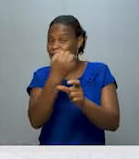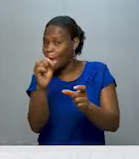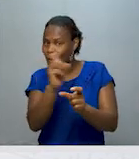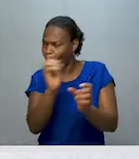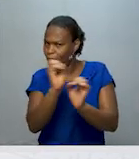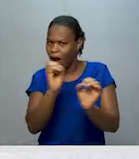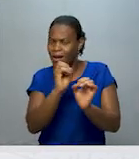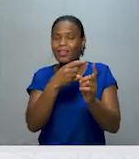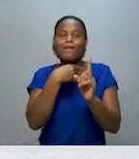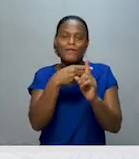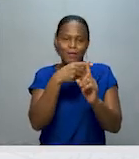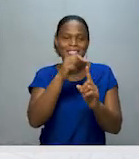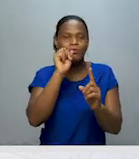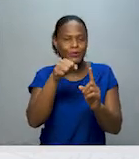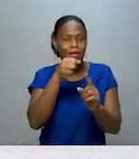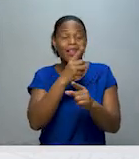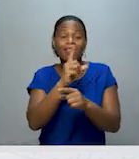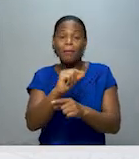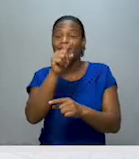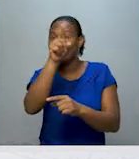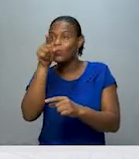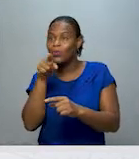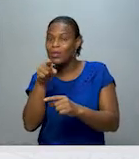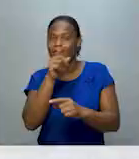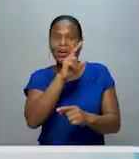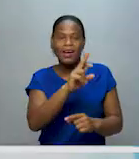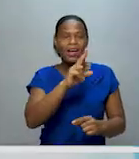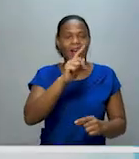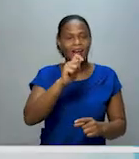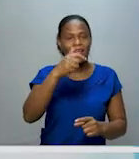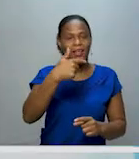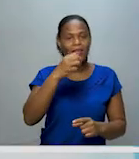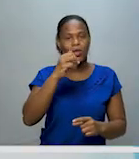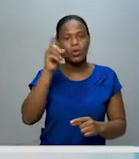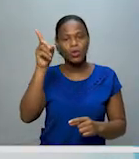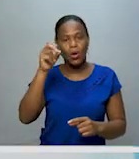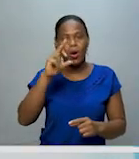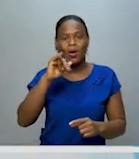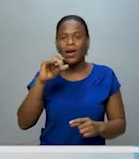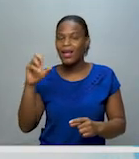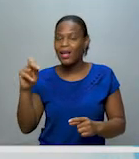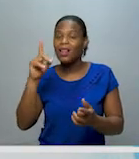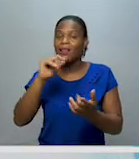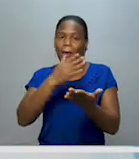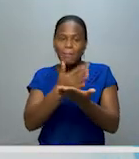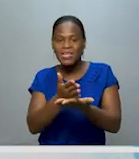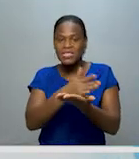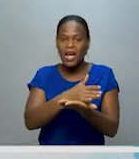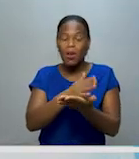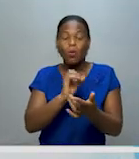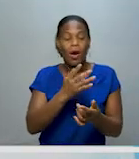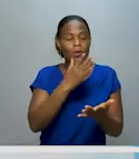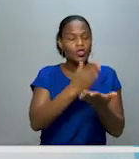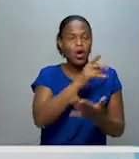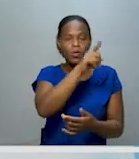afirmação, e também é uma interrogativa de retórica e também parcial. Parcial é quando só parte